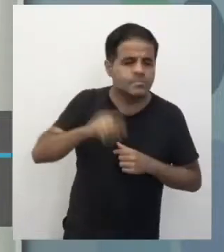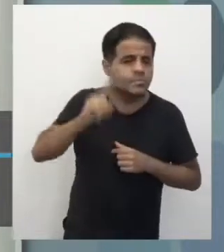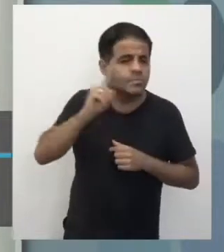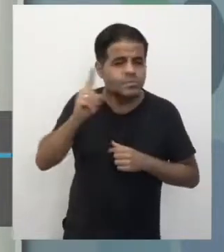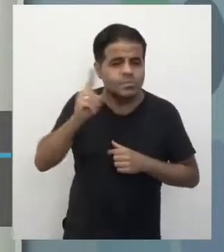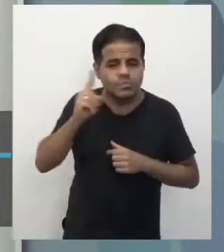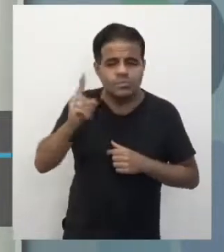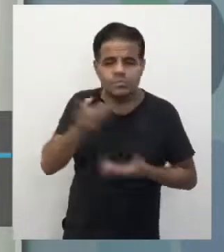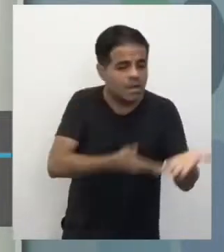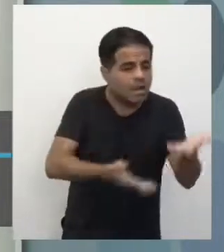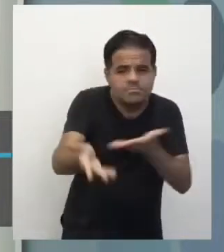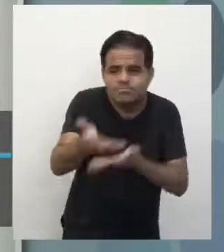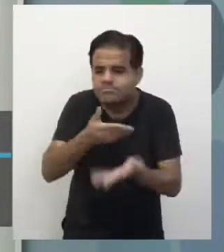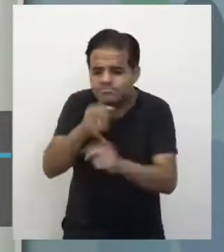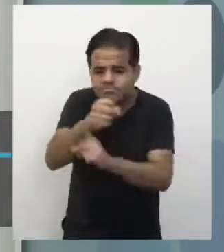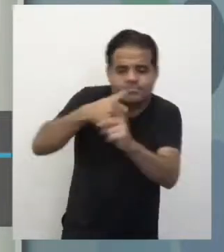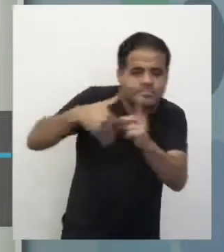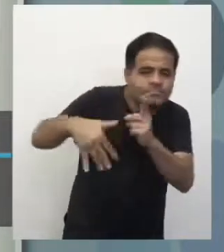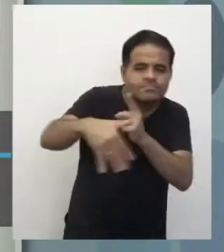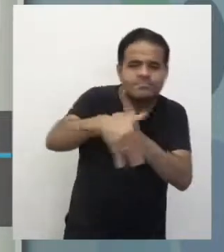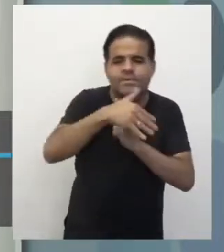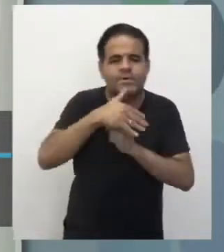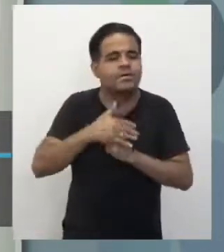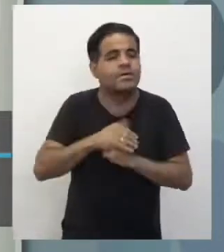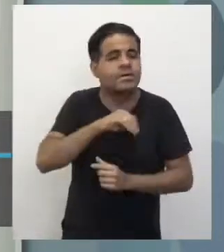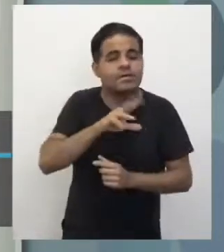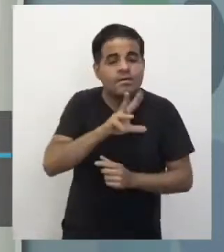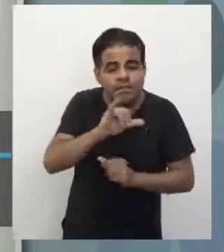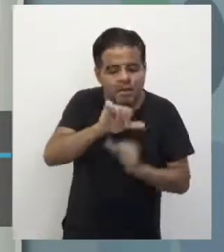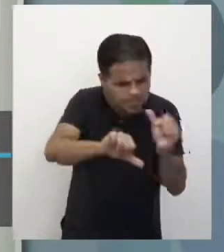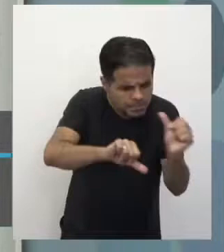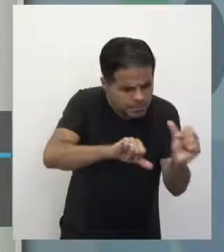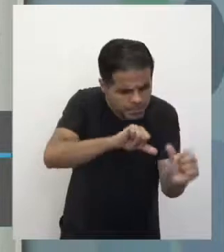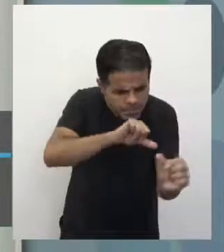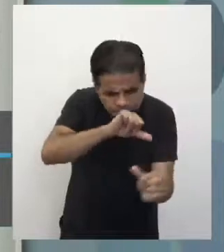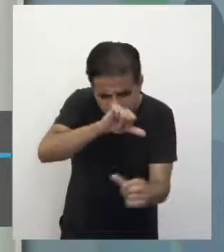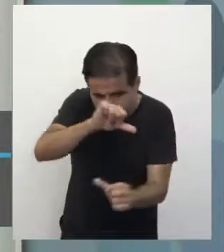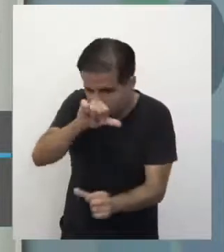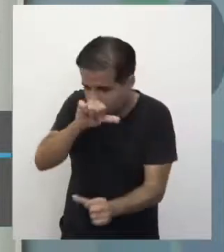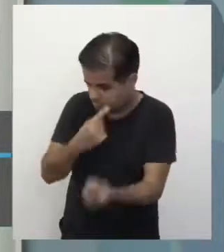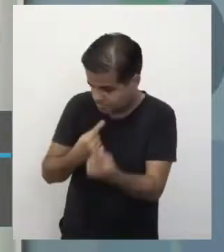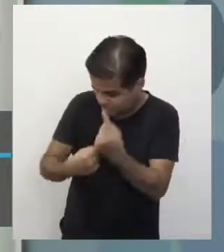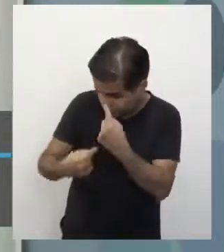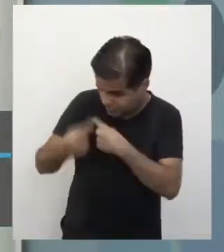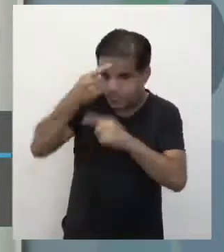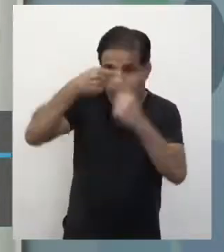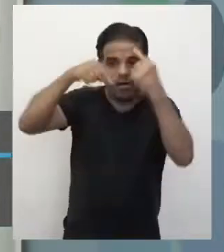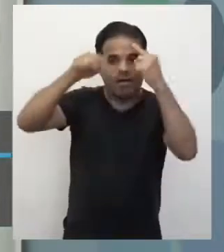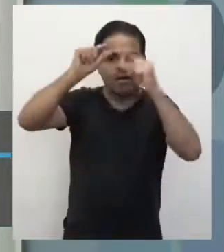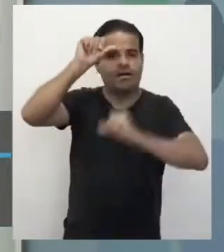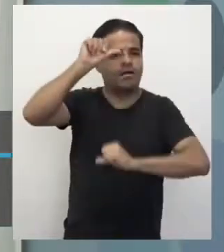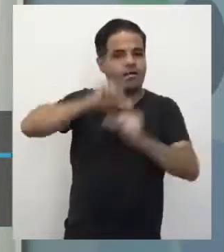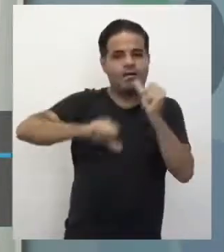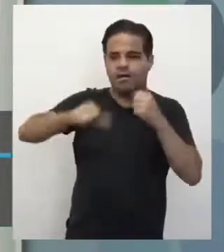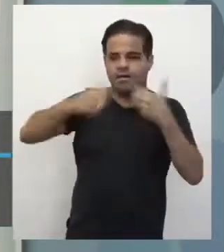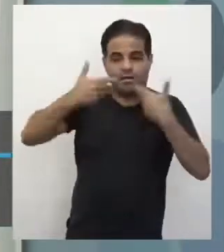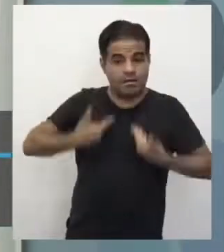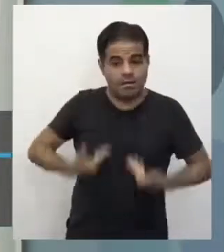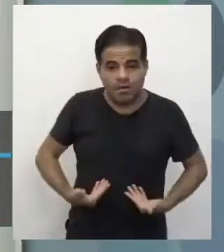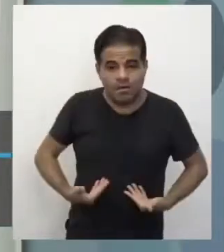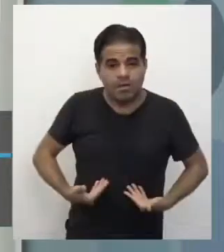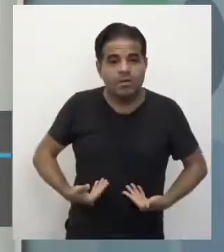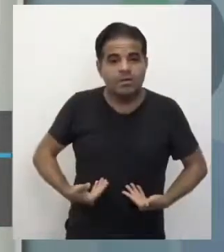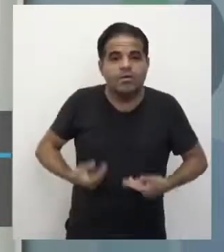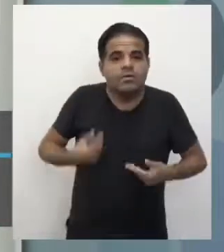nós temos relações sociais cotidianas que vão se alterando e que vão nos transformando. O que é que ainda faz com